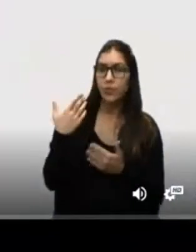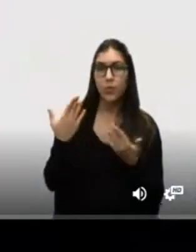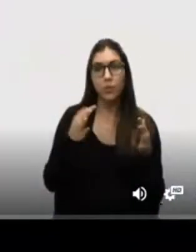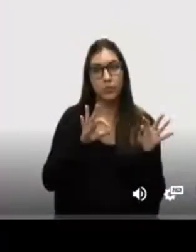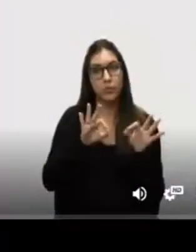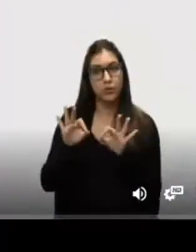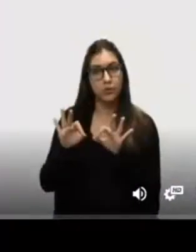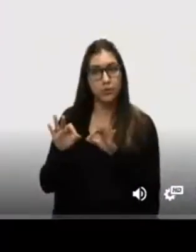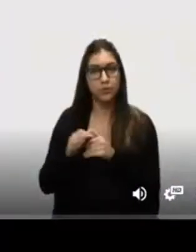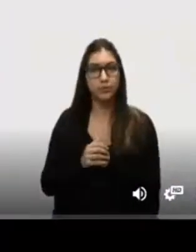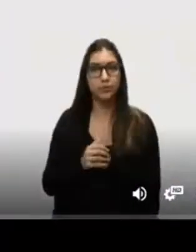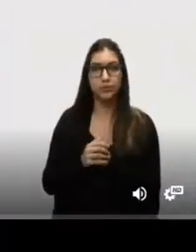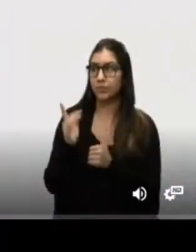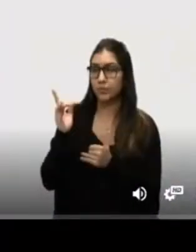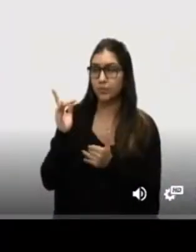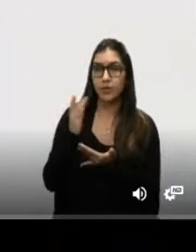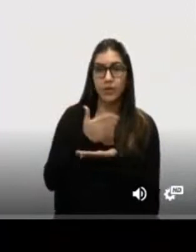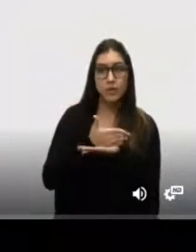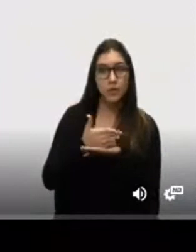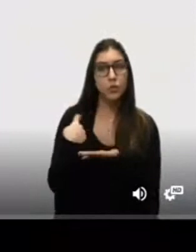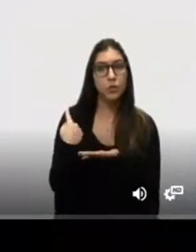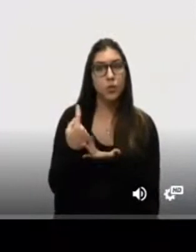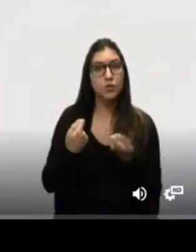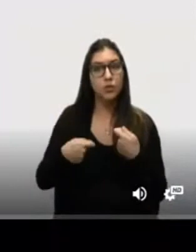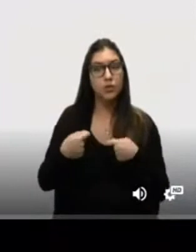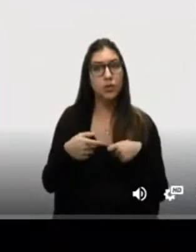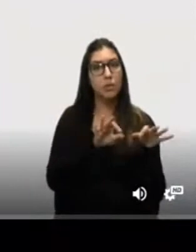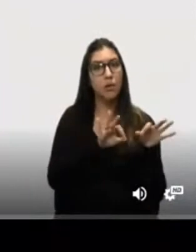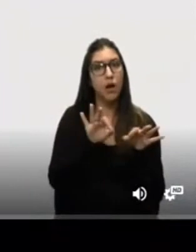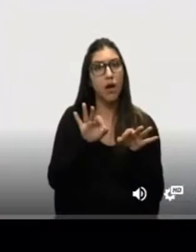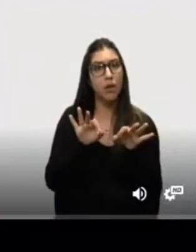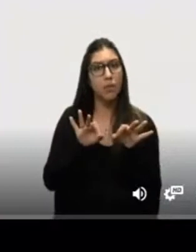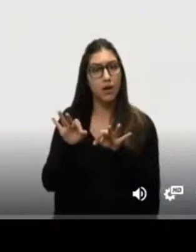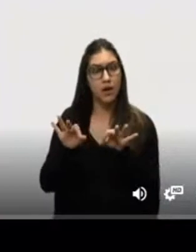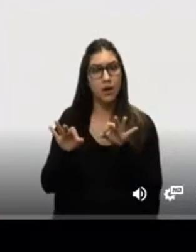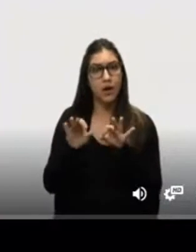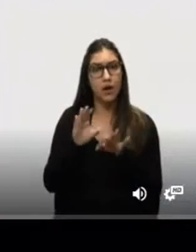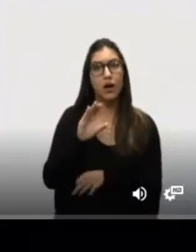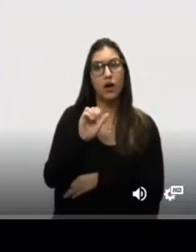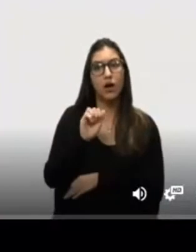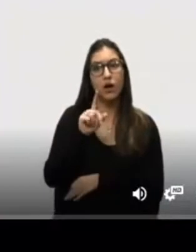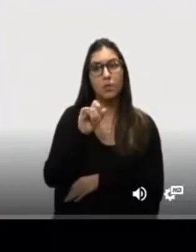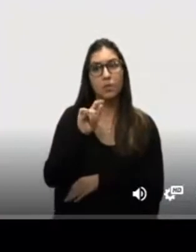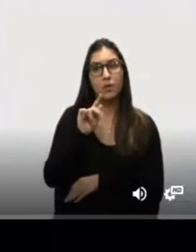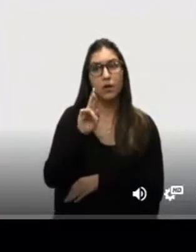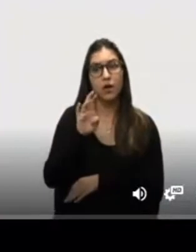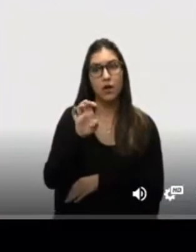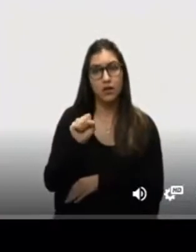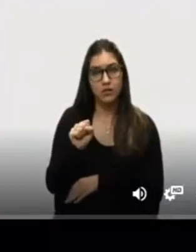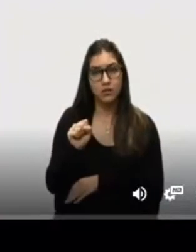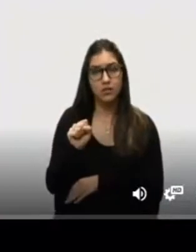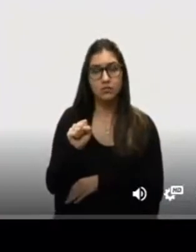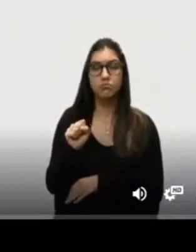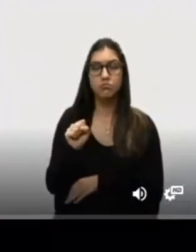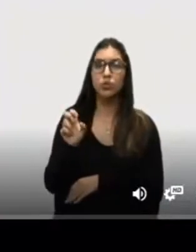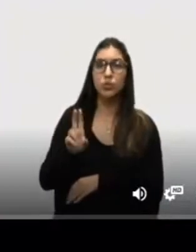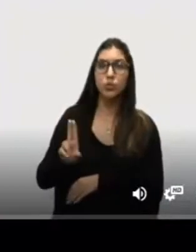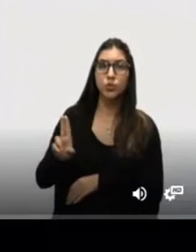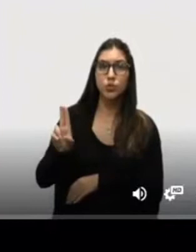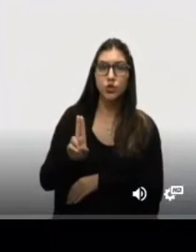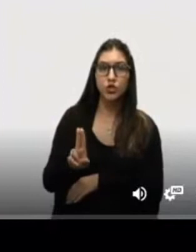procedimentos. Presta atenção, ó. Precisamos preparar os capilares que serão